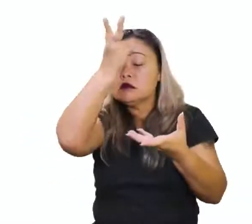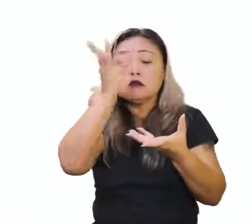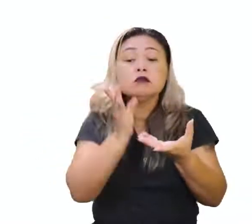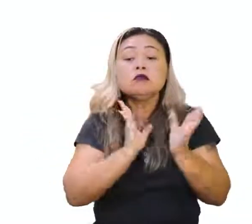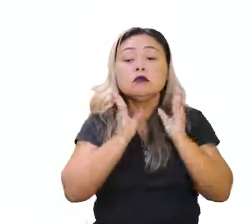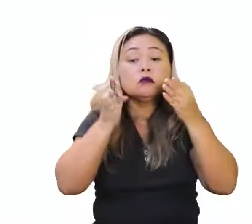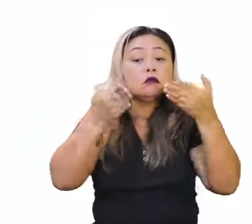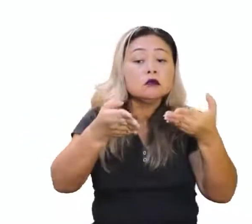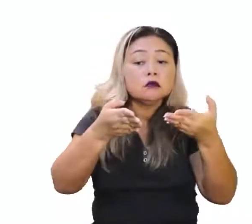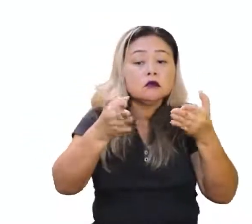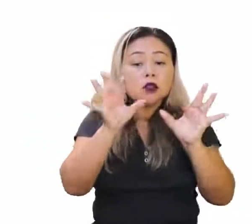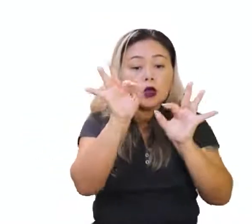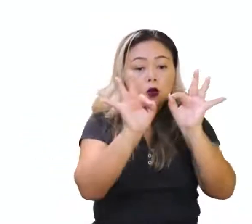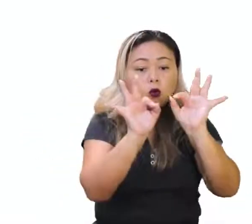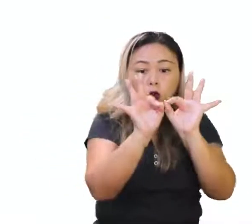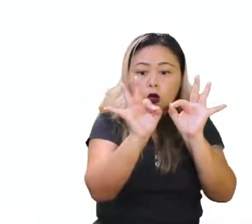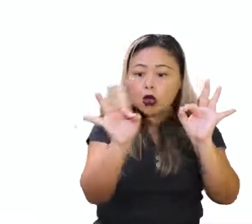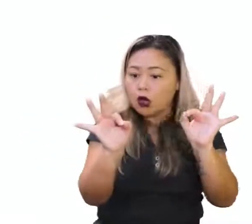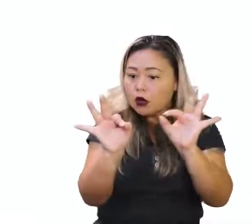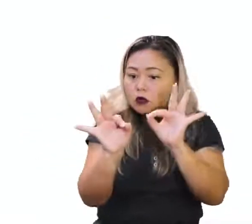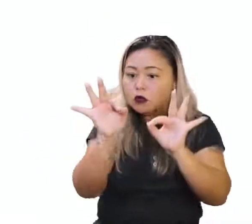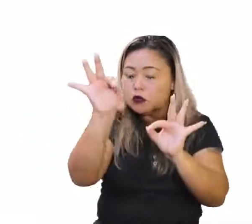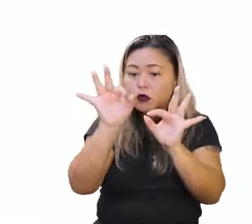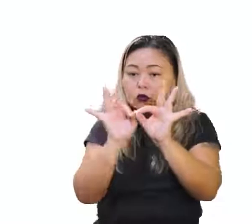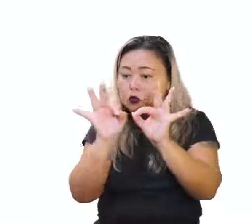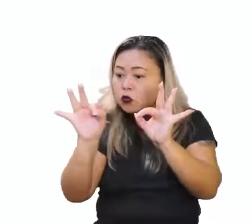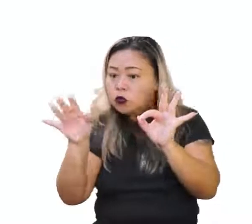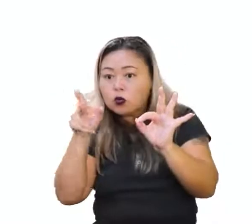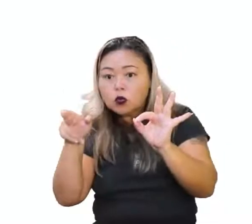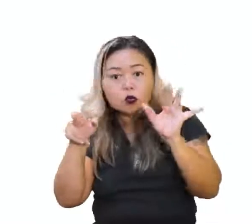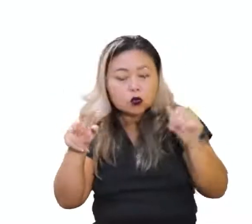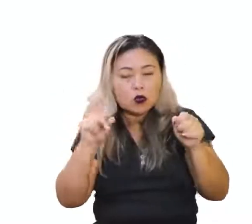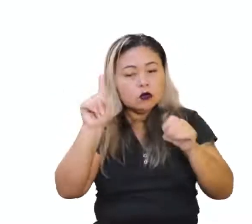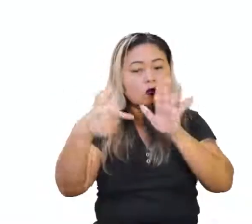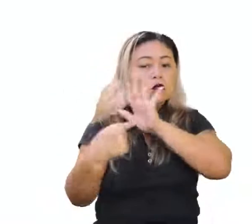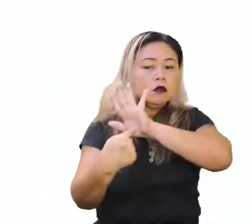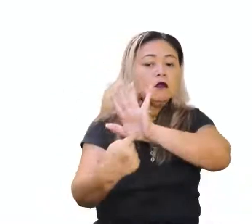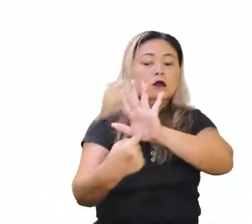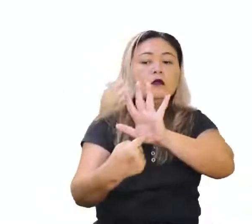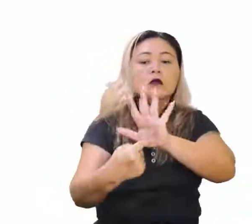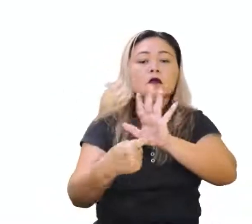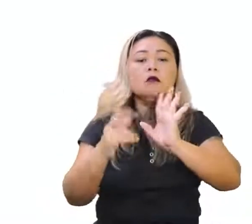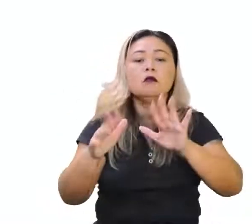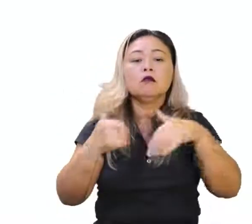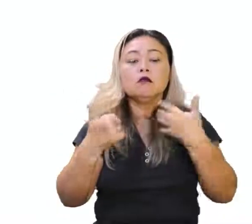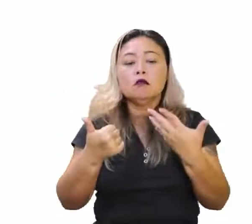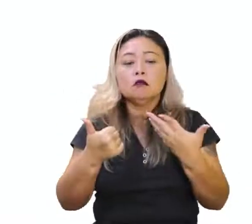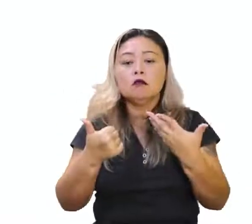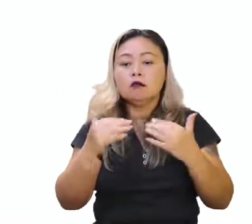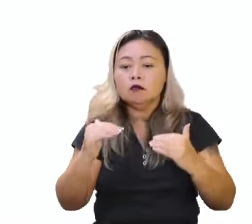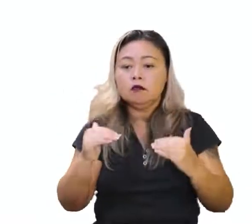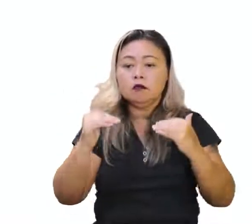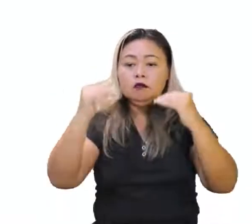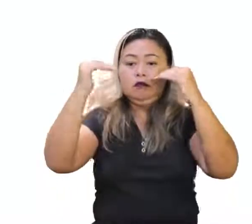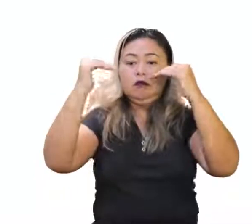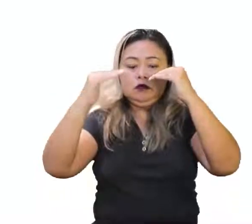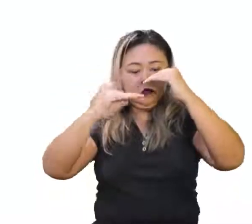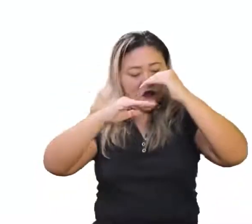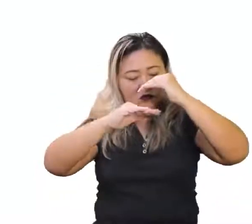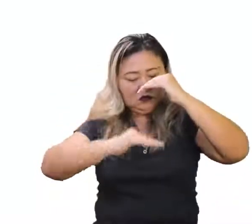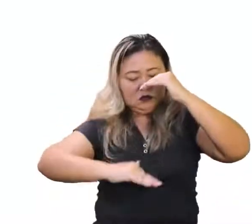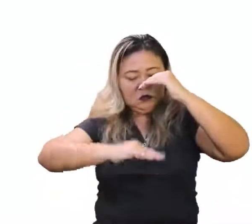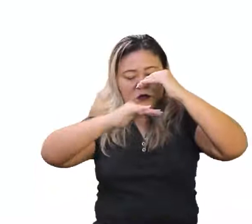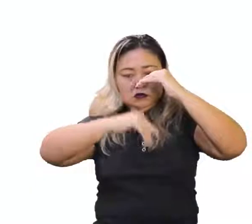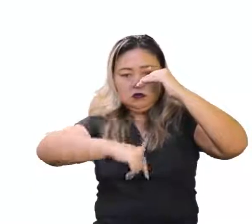tem todo um cálculo matemático que a gente faz padronizado. Nós vamos mostrar isso para vocês. Ele é suspenso, a